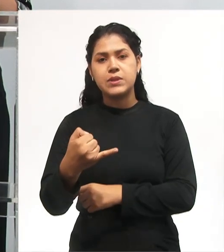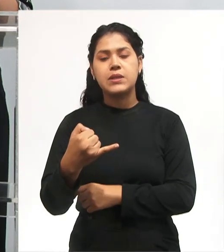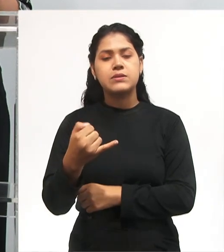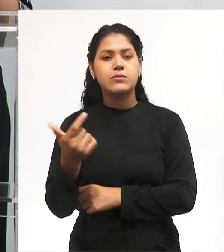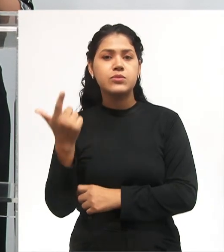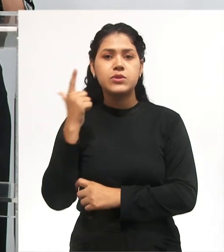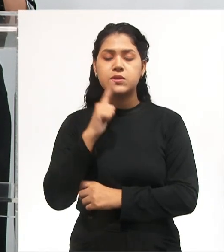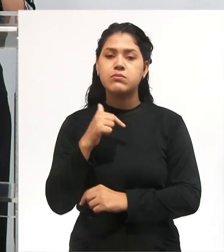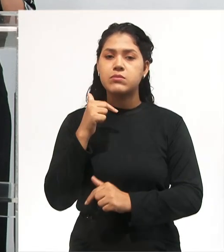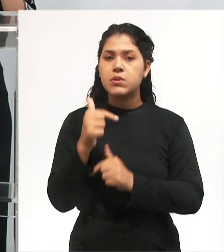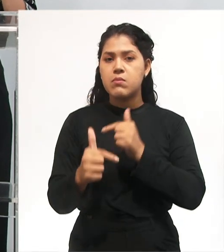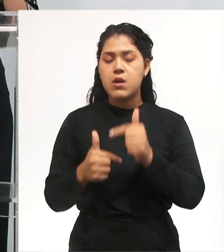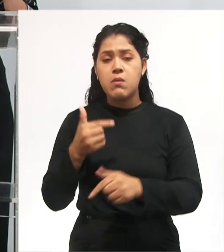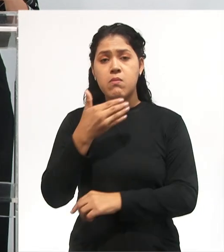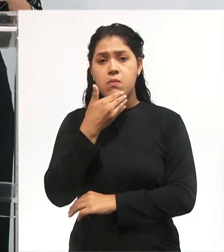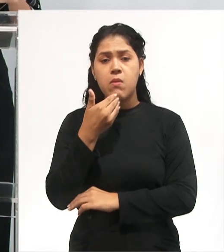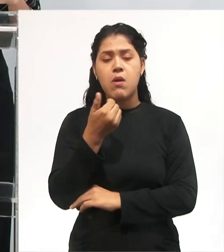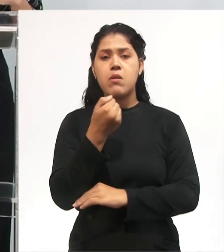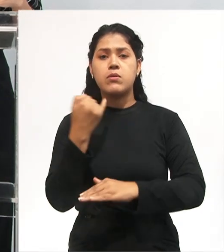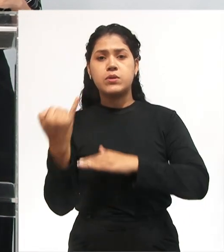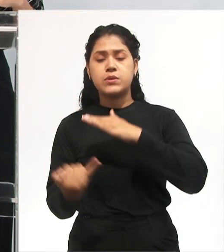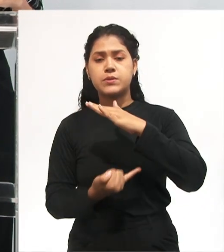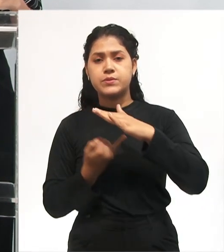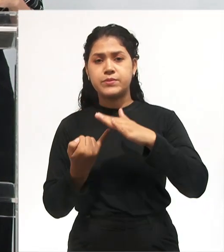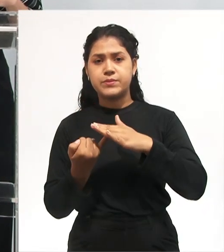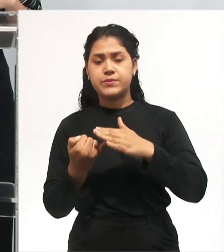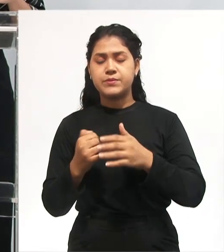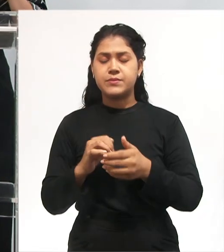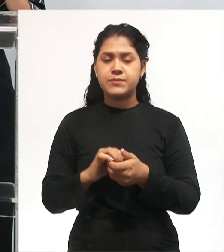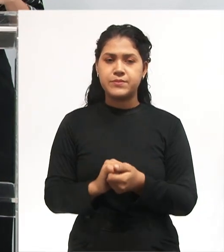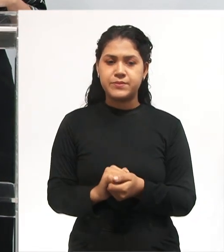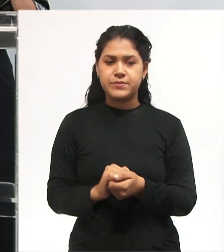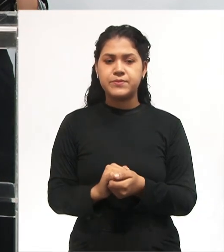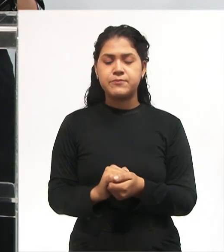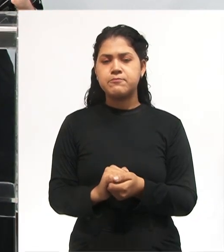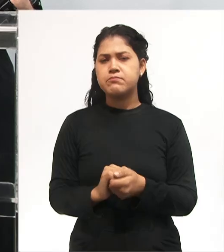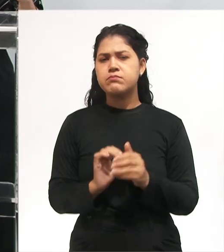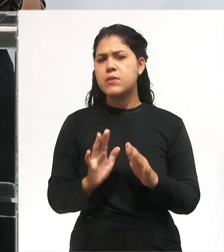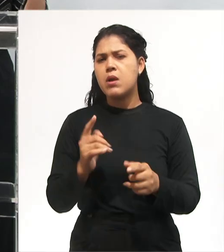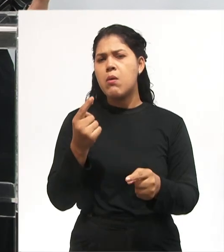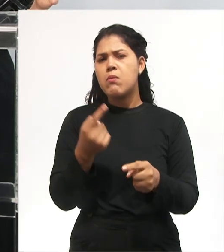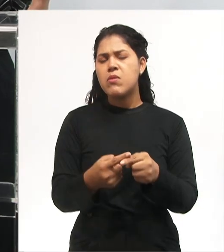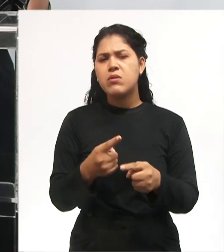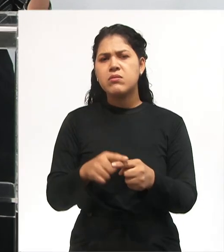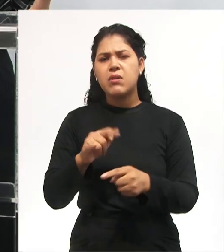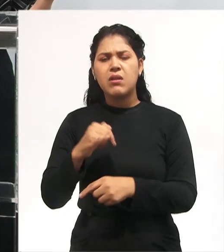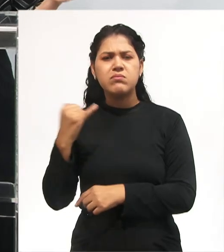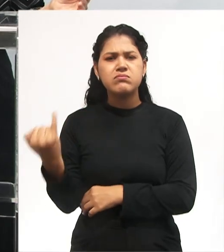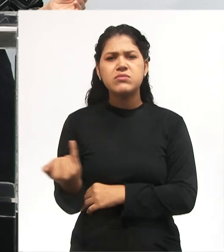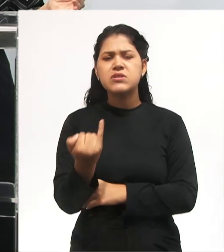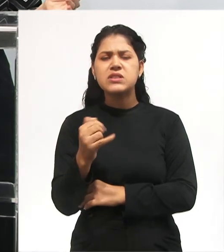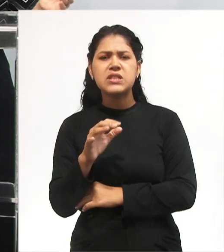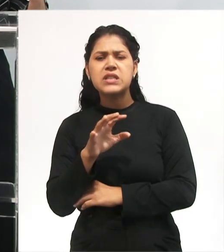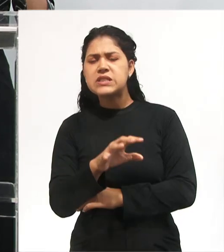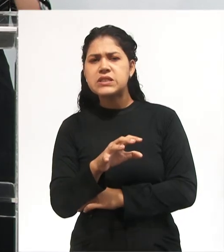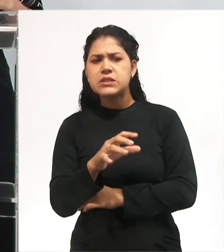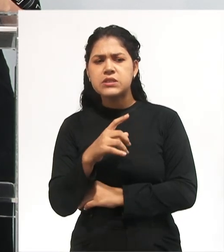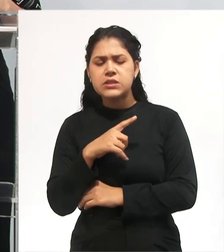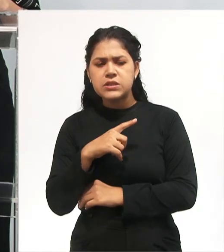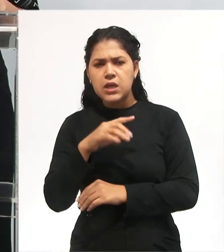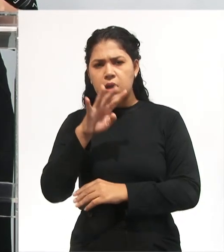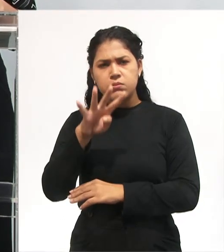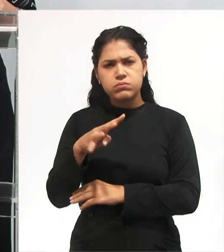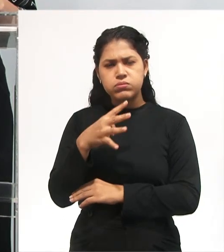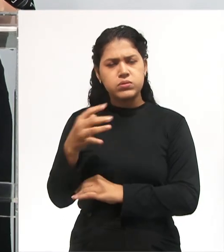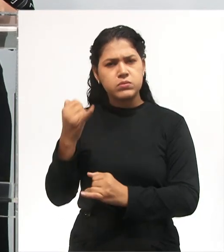melhorar a sua ação dentro da organização. Por que é importante o gestor monitorar pessoas? Para que